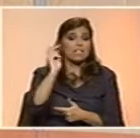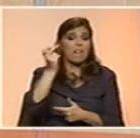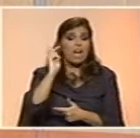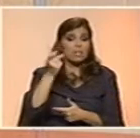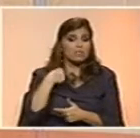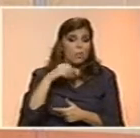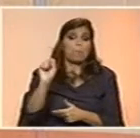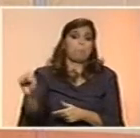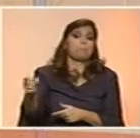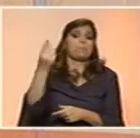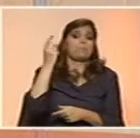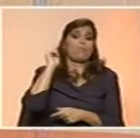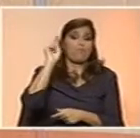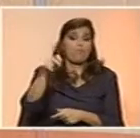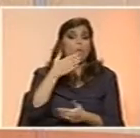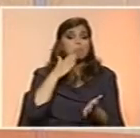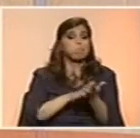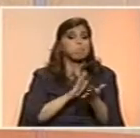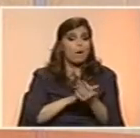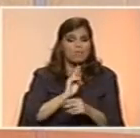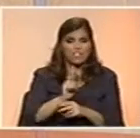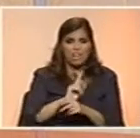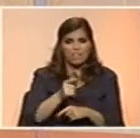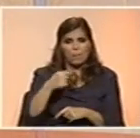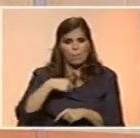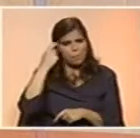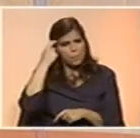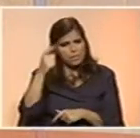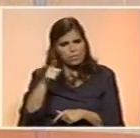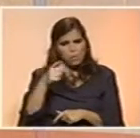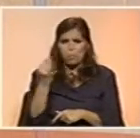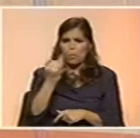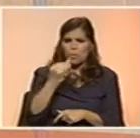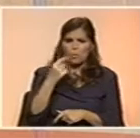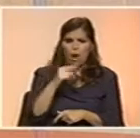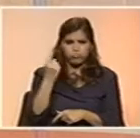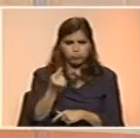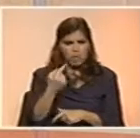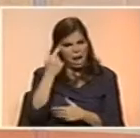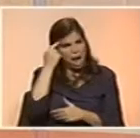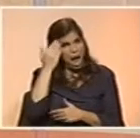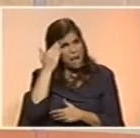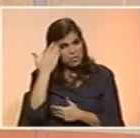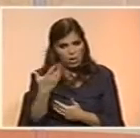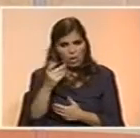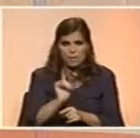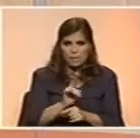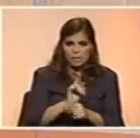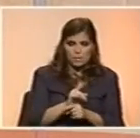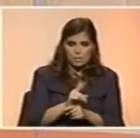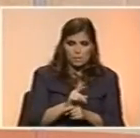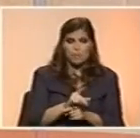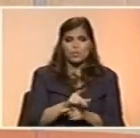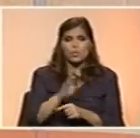à primeira vez a um restaurante vegetariano, penso que aqui no Porto havia um, que ainda hoje existe, não sei se posso referir nomes ou não, que era o